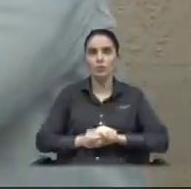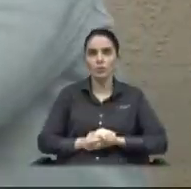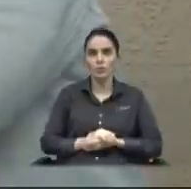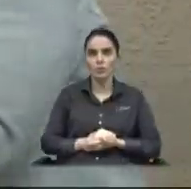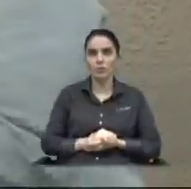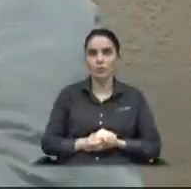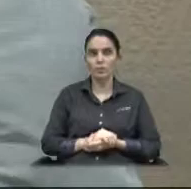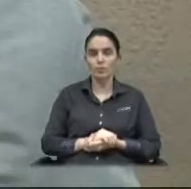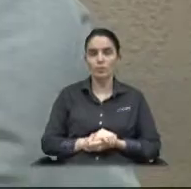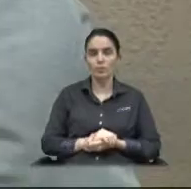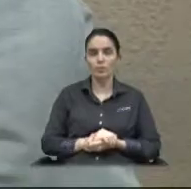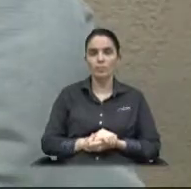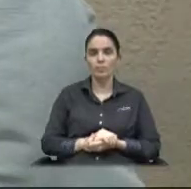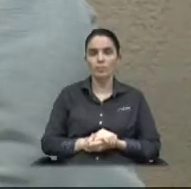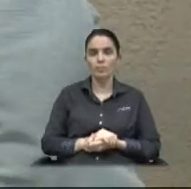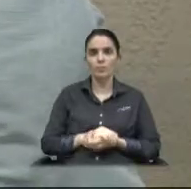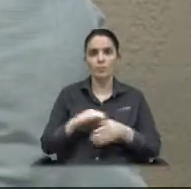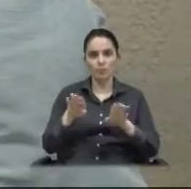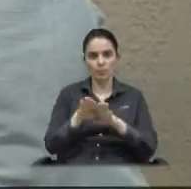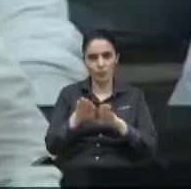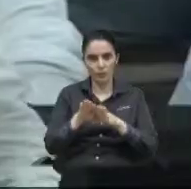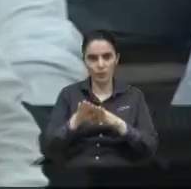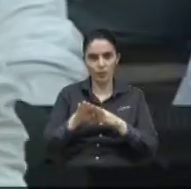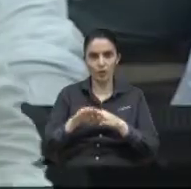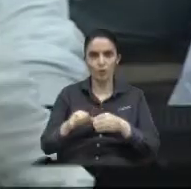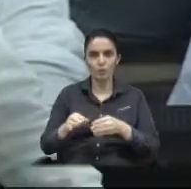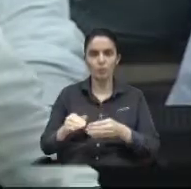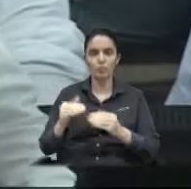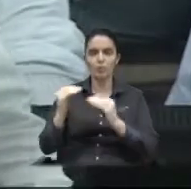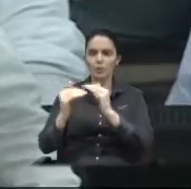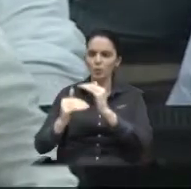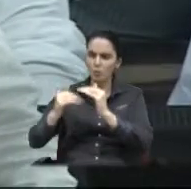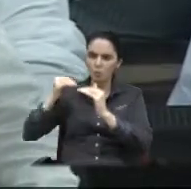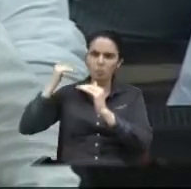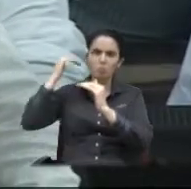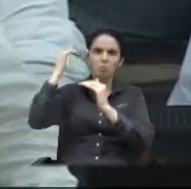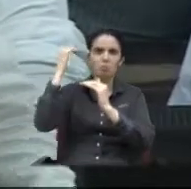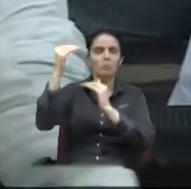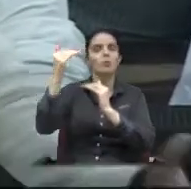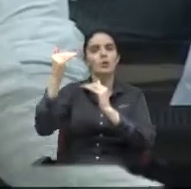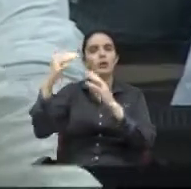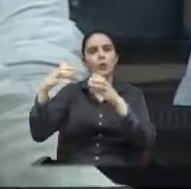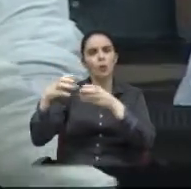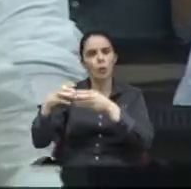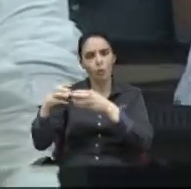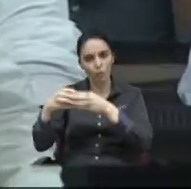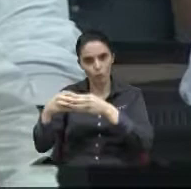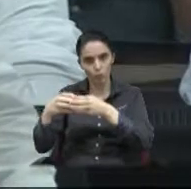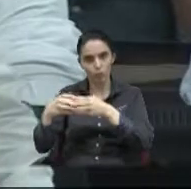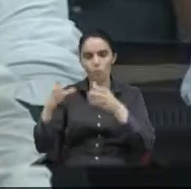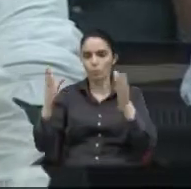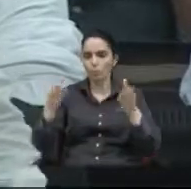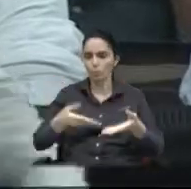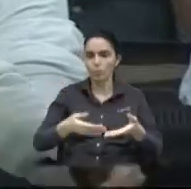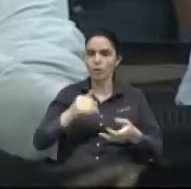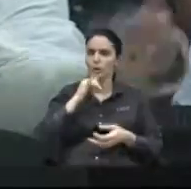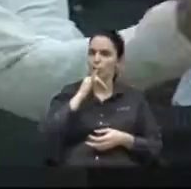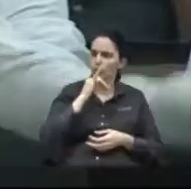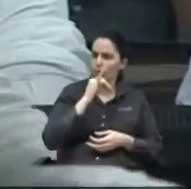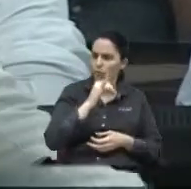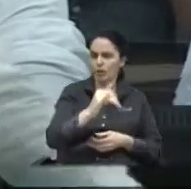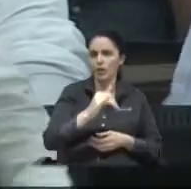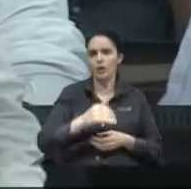gostaria de enaltecer o trabalho é de toda a corporação já tornei público por diversas vezes já